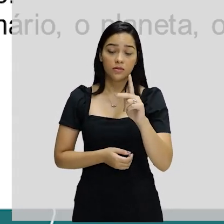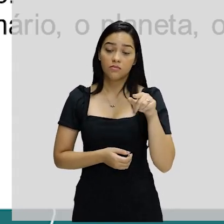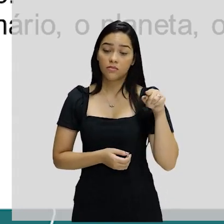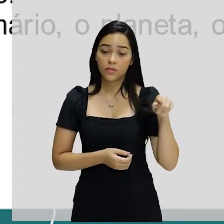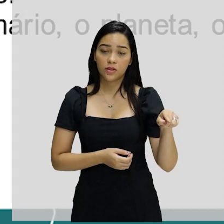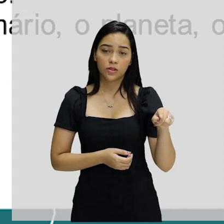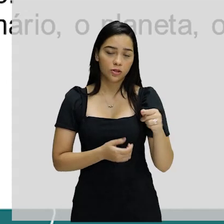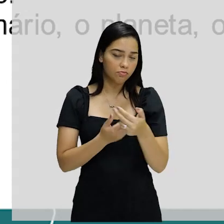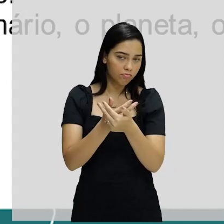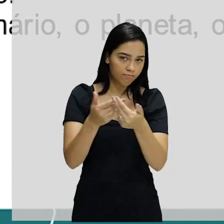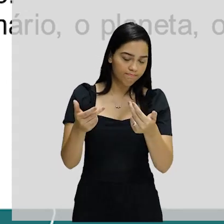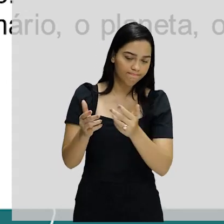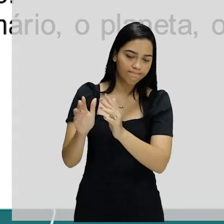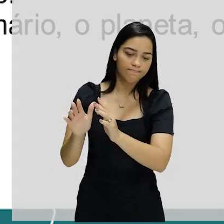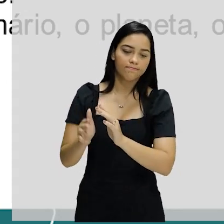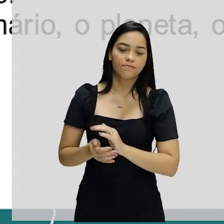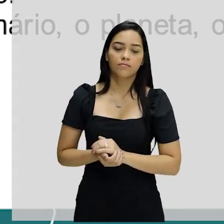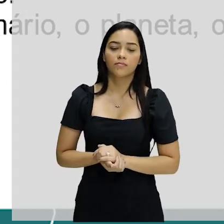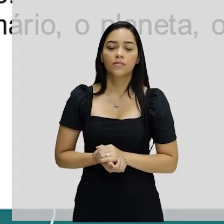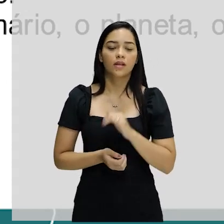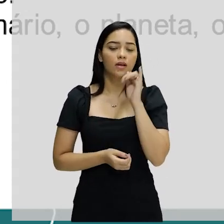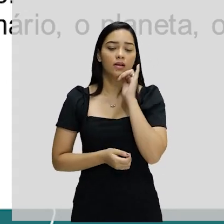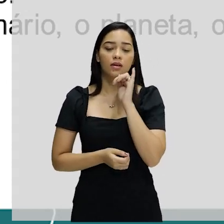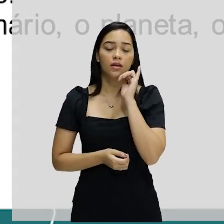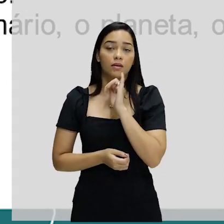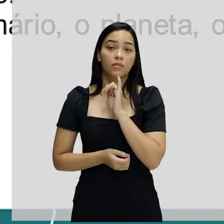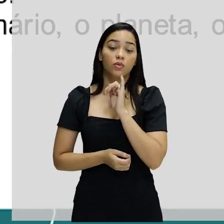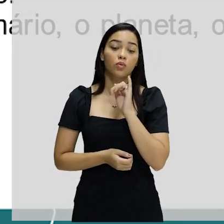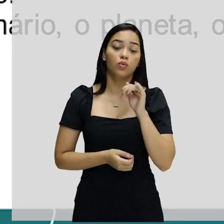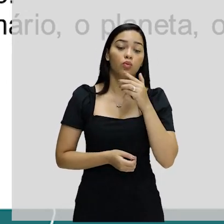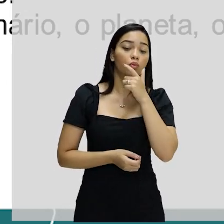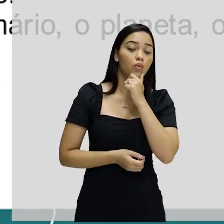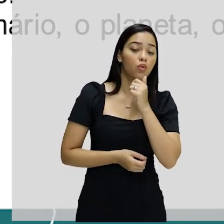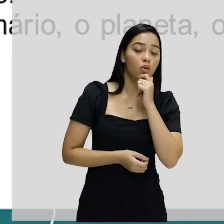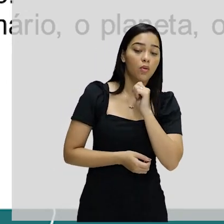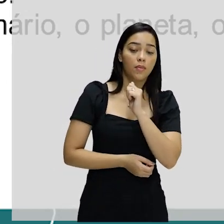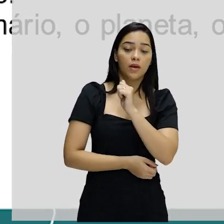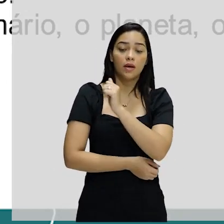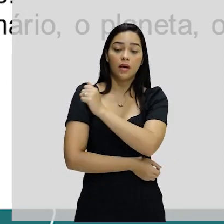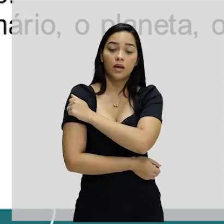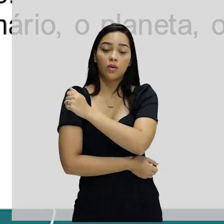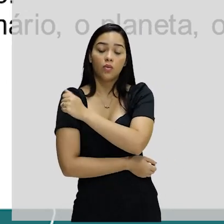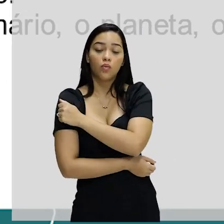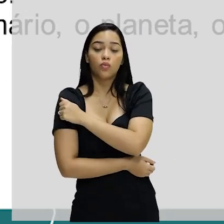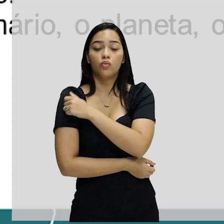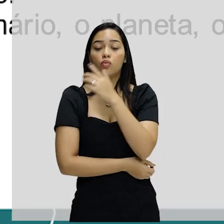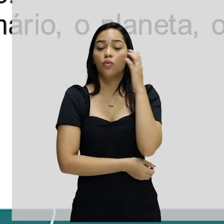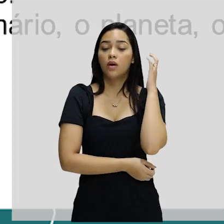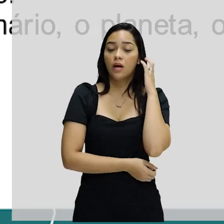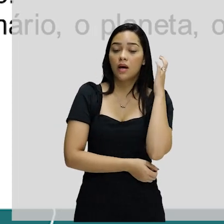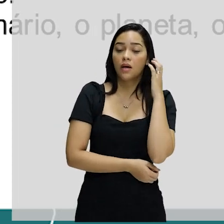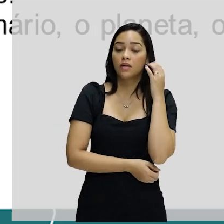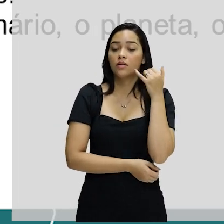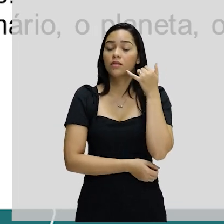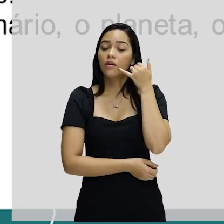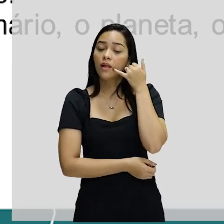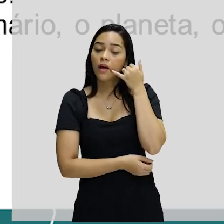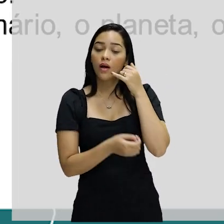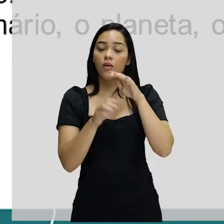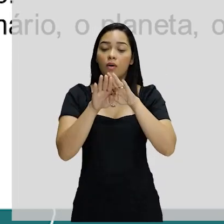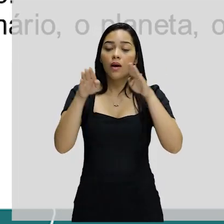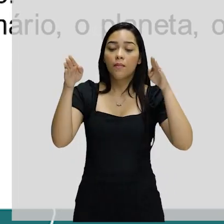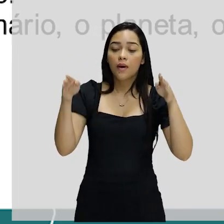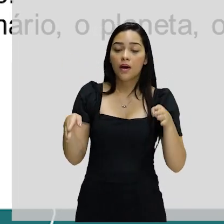seu, este. Por exemplo, o homem, o aluno, o rádio, o celular,